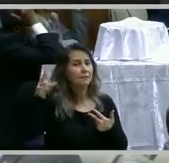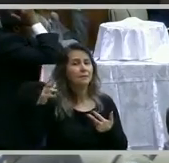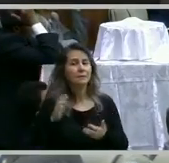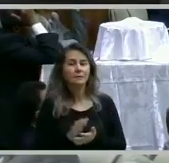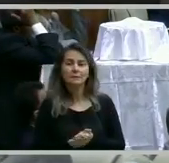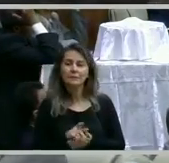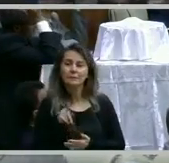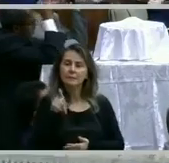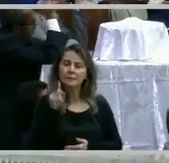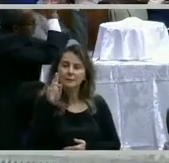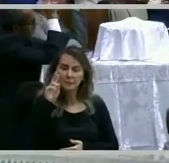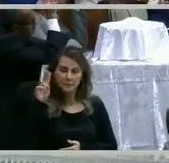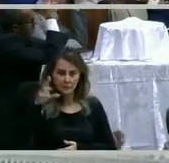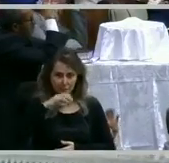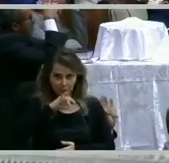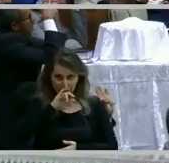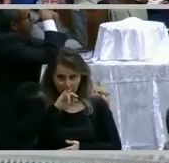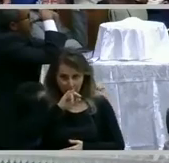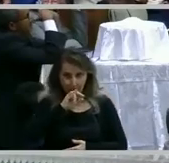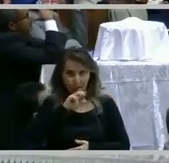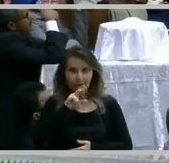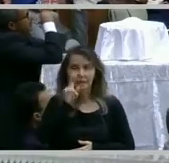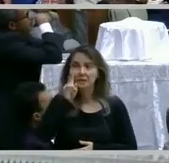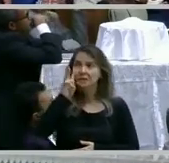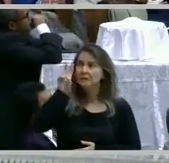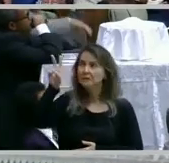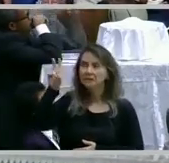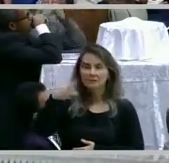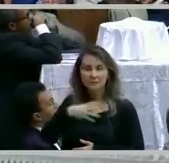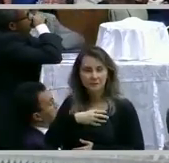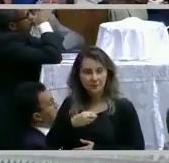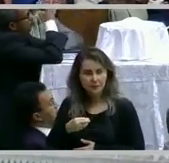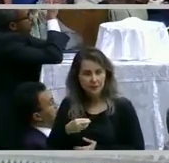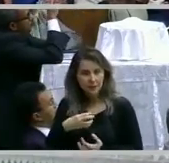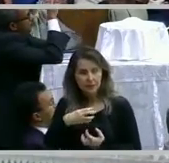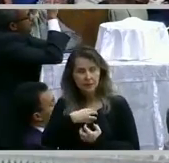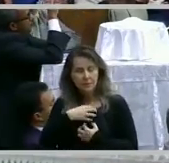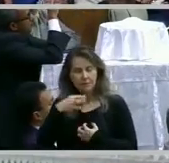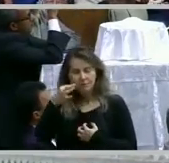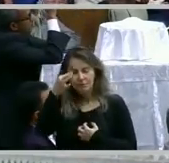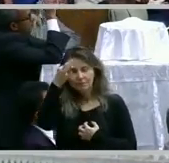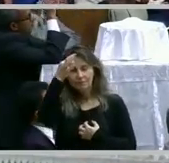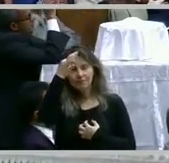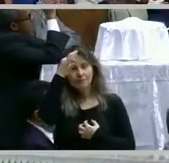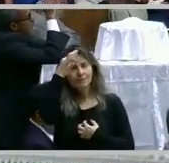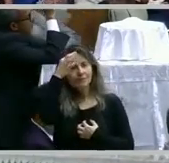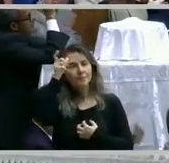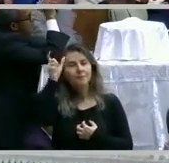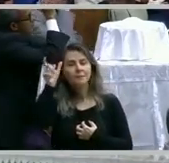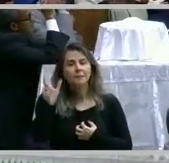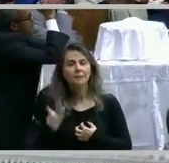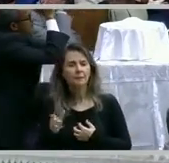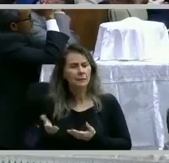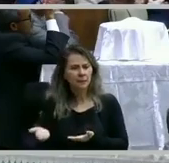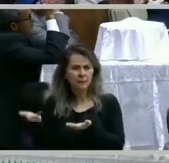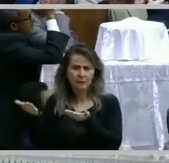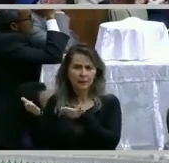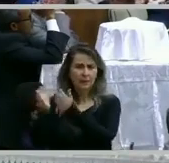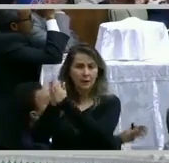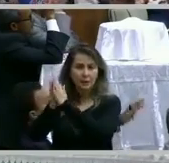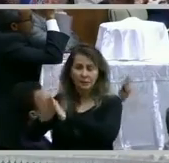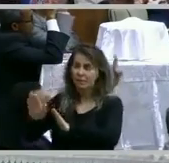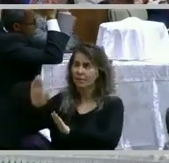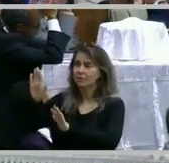Quantos estão vendo o Filho? E quantos estão sentindo a presença do Espírito Santo? Adore a Ele assim, com a mão levantada,